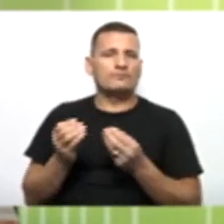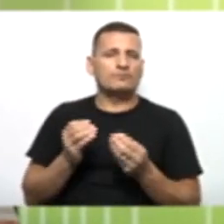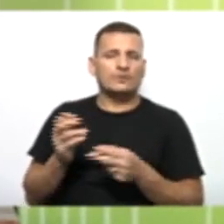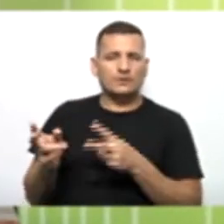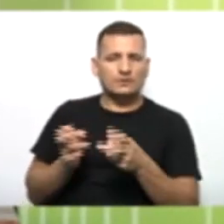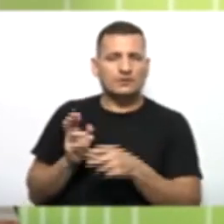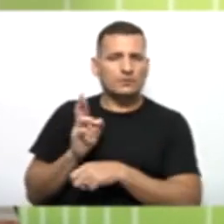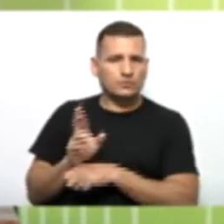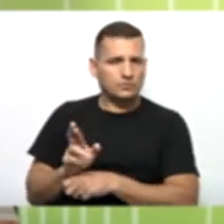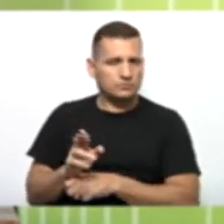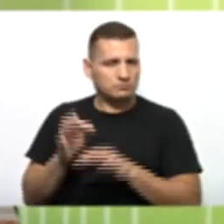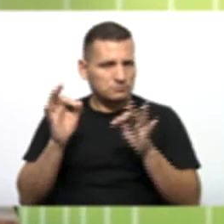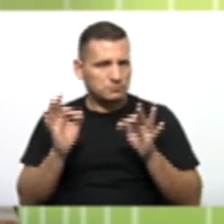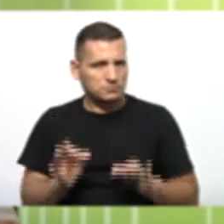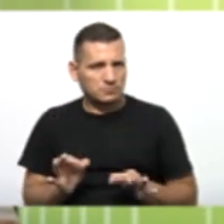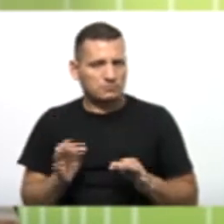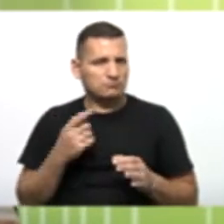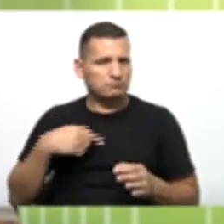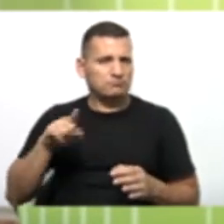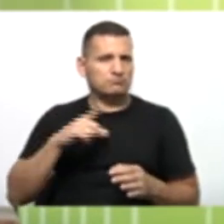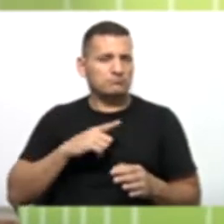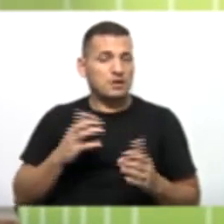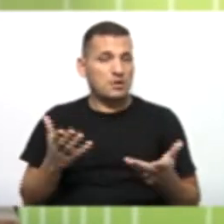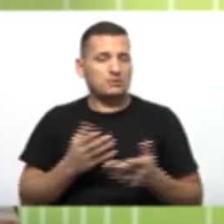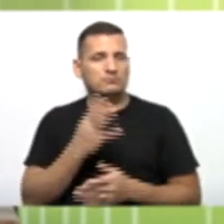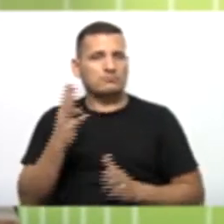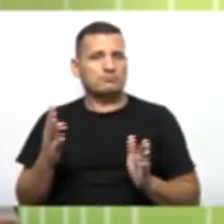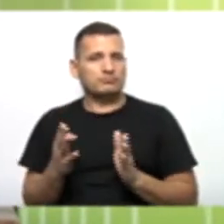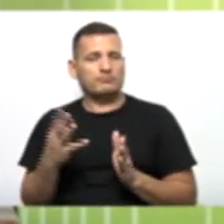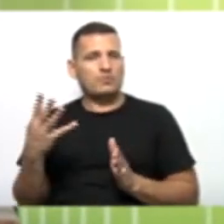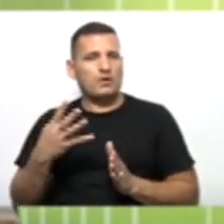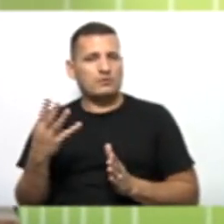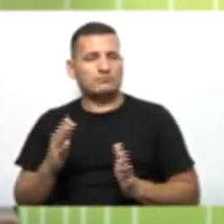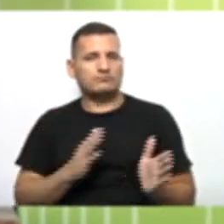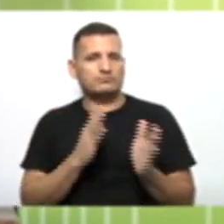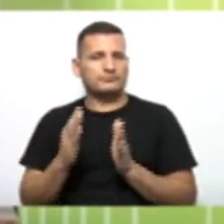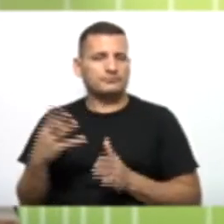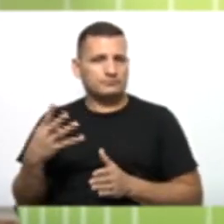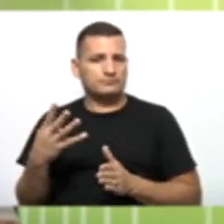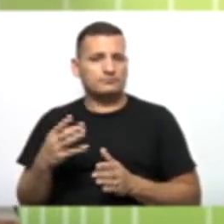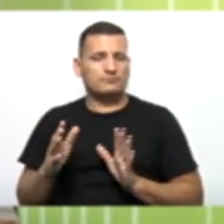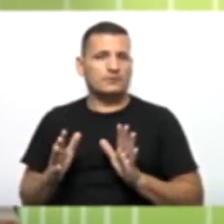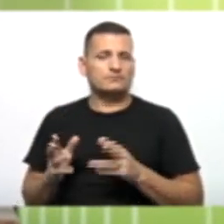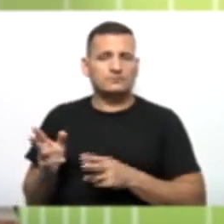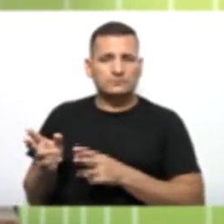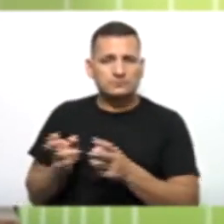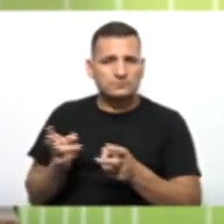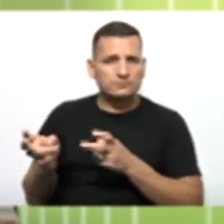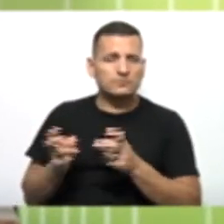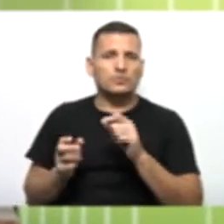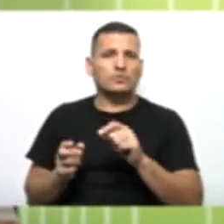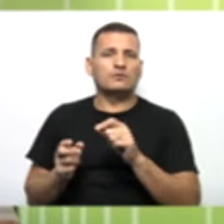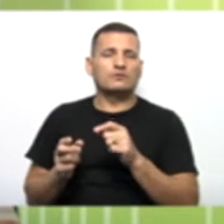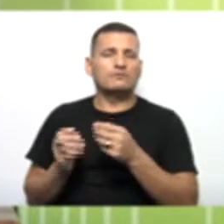é correta? Nós estamos no quarto estágio e estamos procurando retirar eles da forma que causa menor impacto. Mas